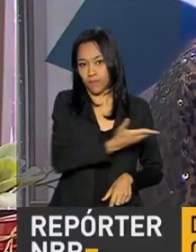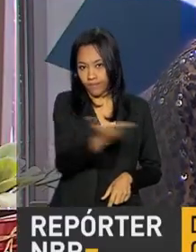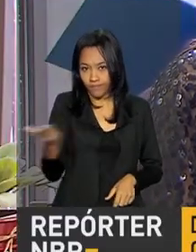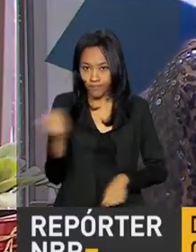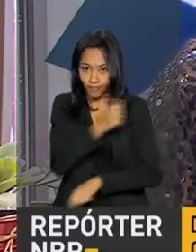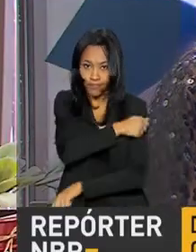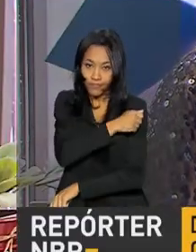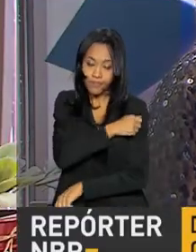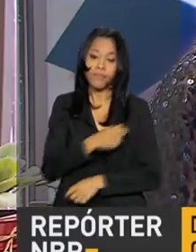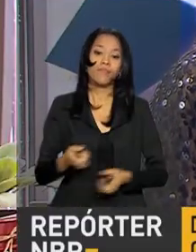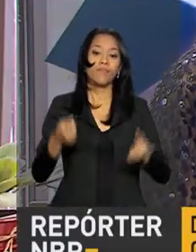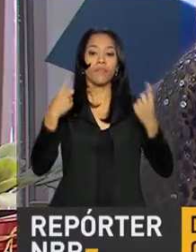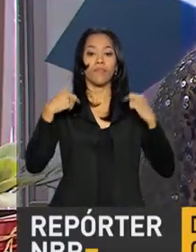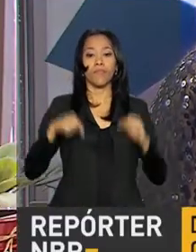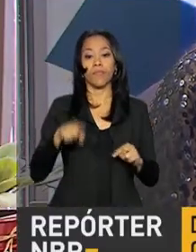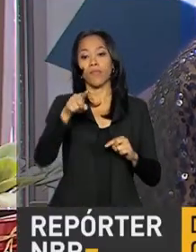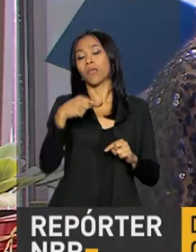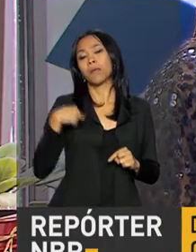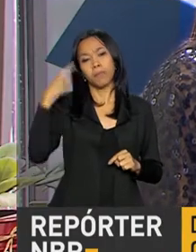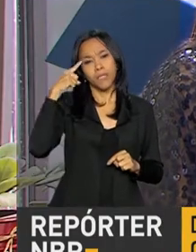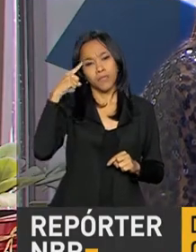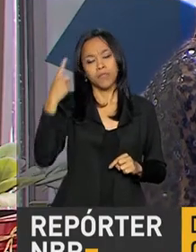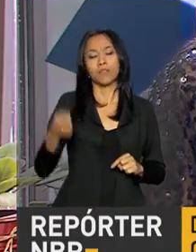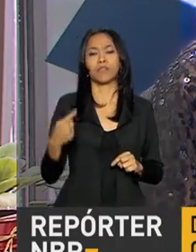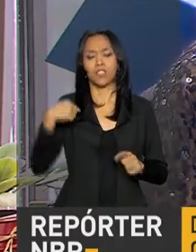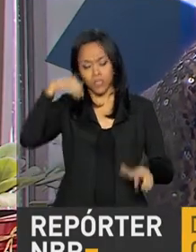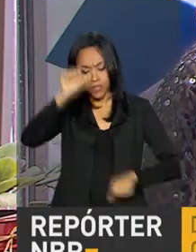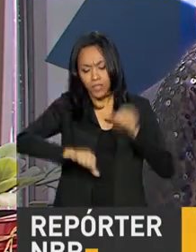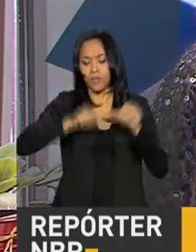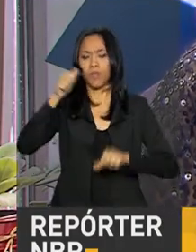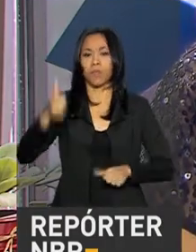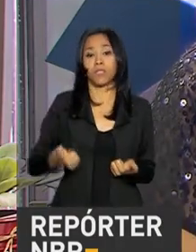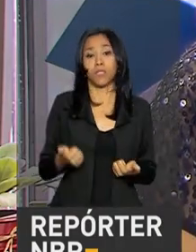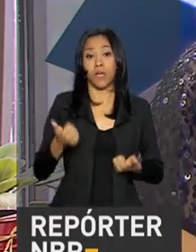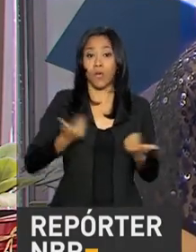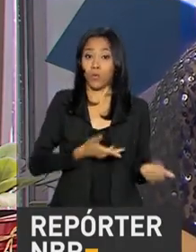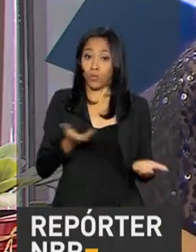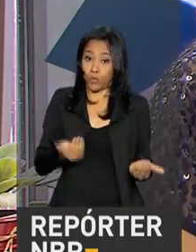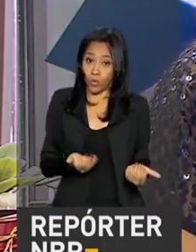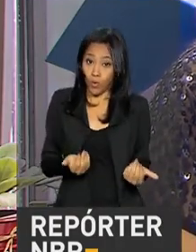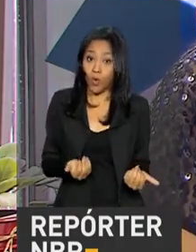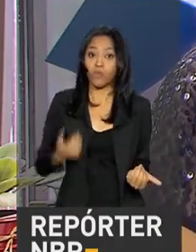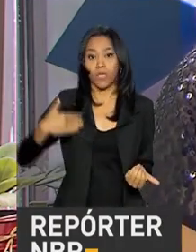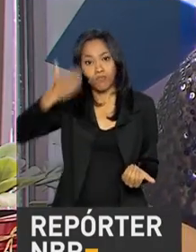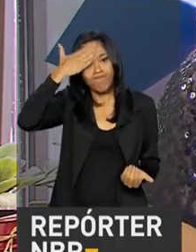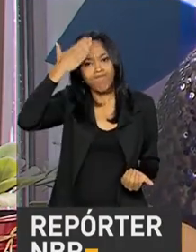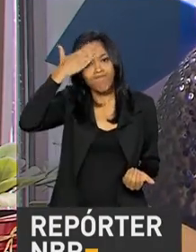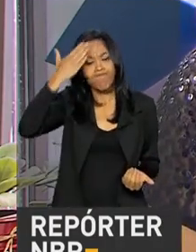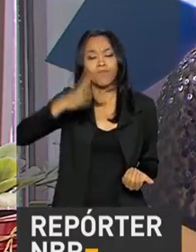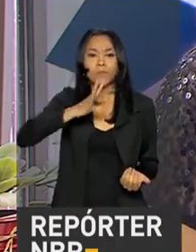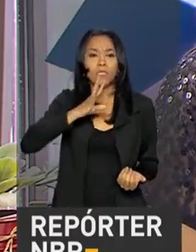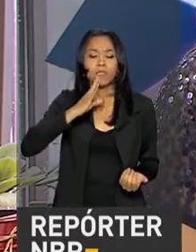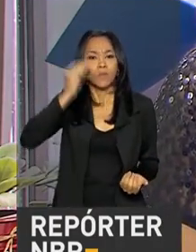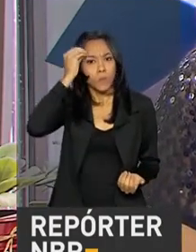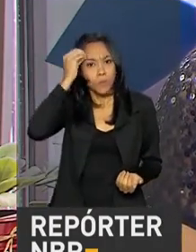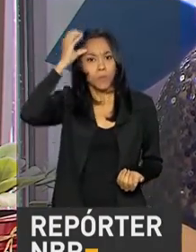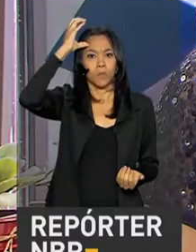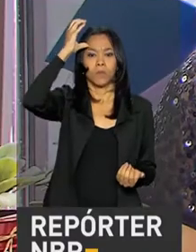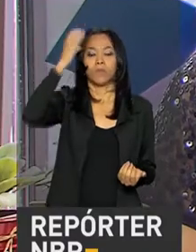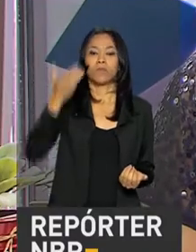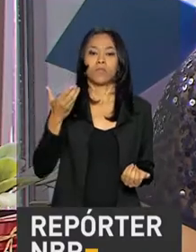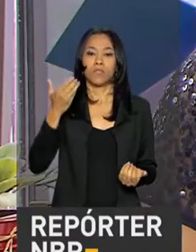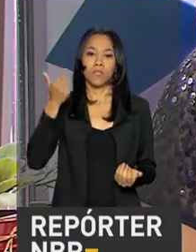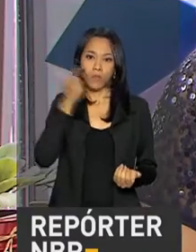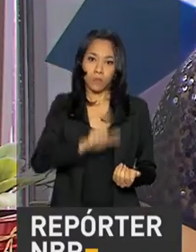de transformação de empoderamento desses jovens de novos conhecimentos que possam favorecer a sustentabilidade